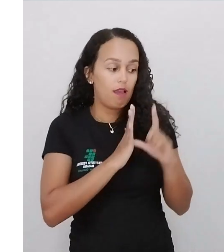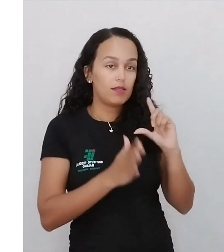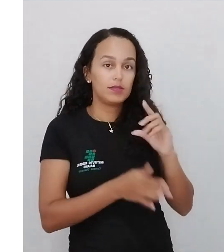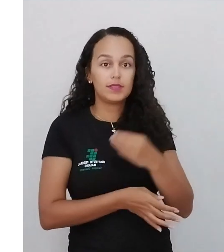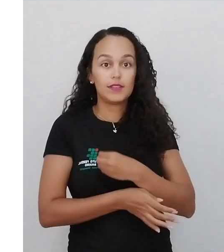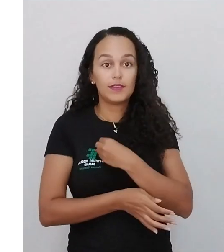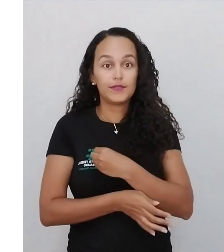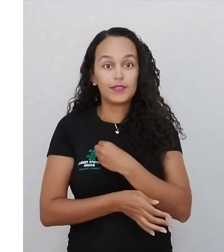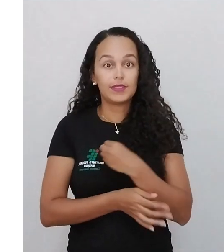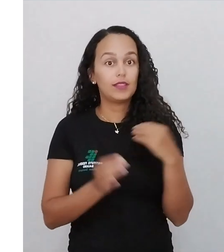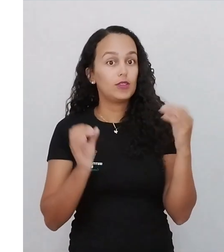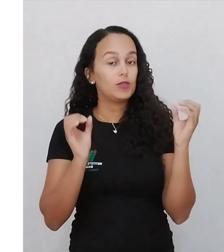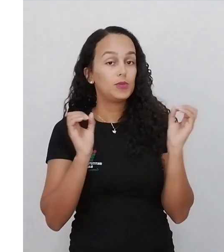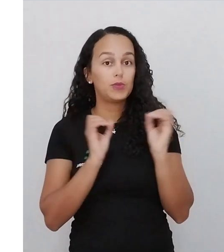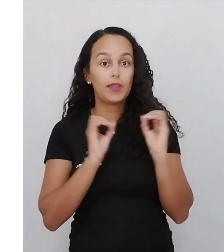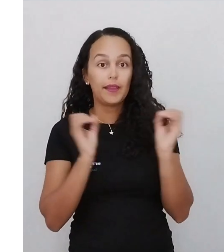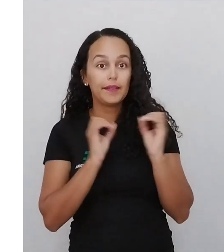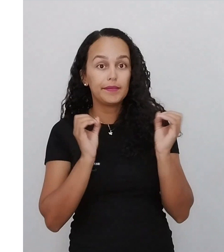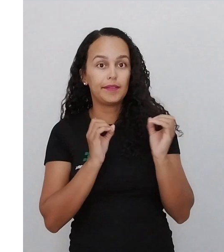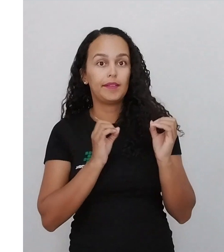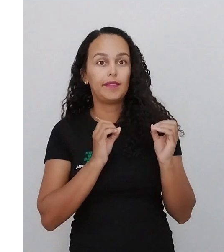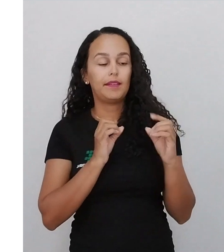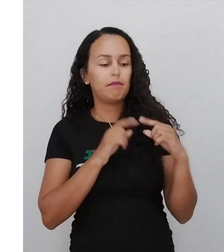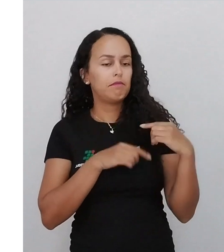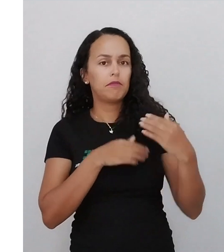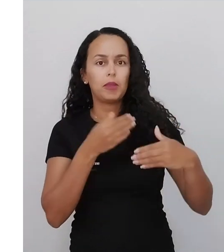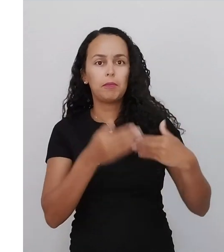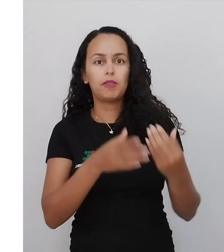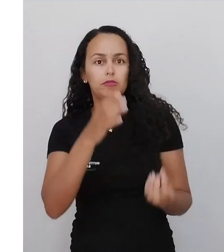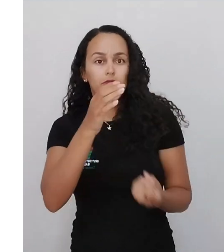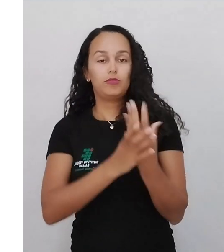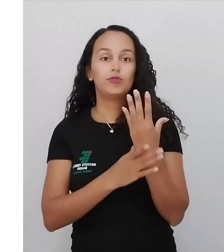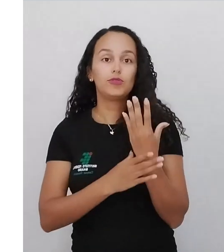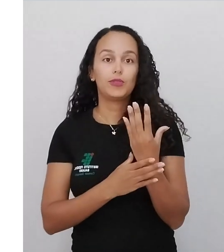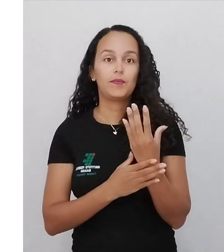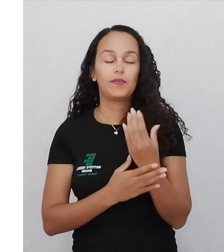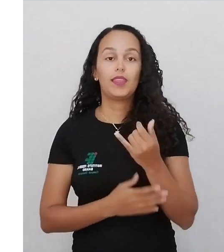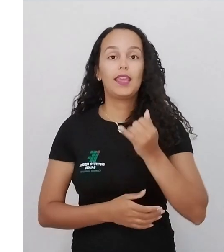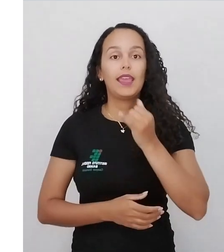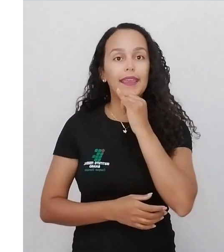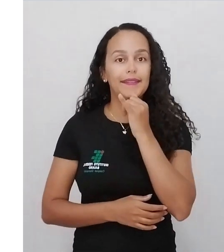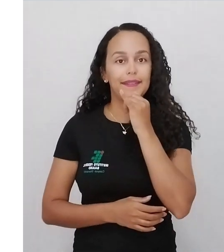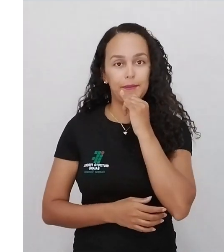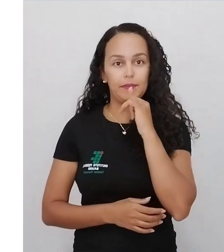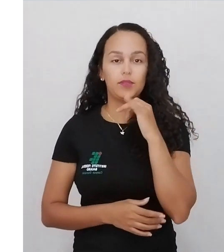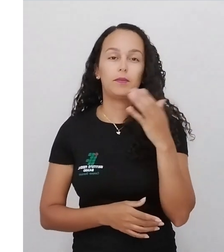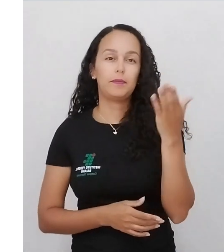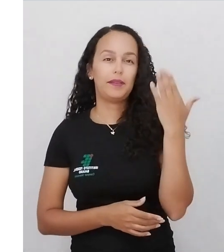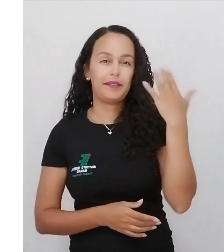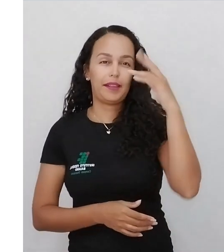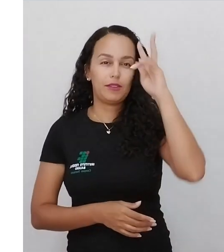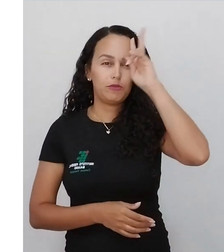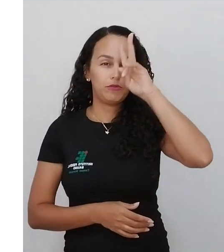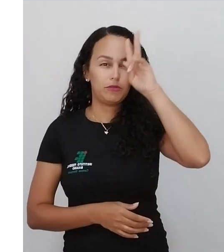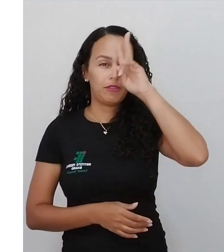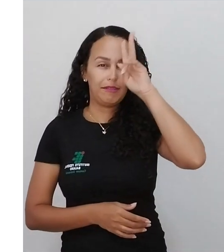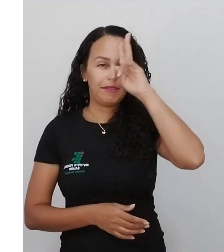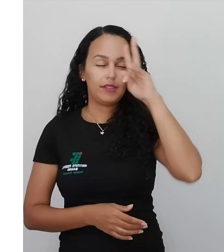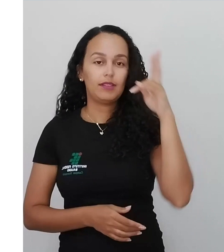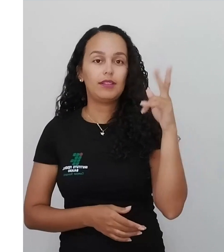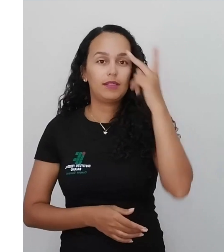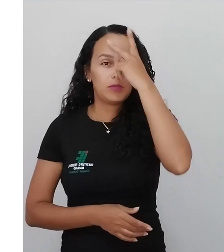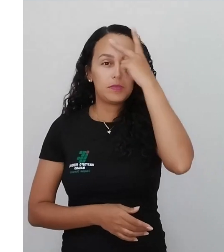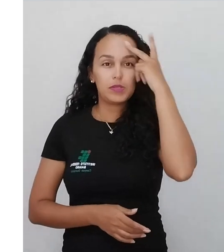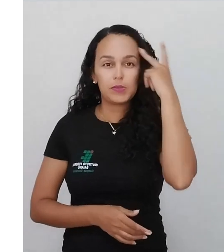já estivesse vivo em alguns momentos. Seria a gente pensar naquelas histórias ditas de que roupas sujas